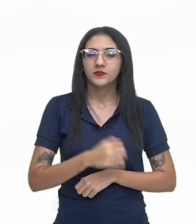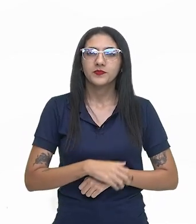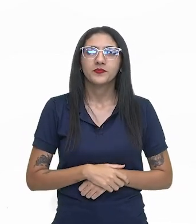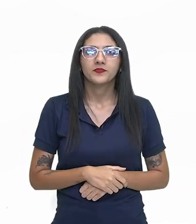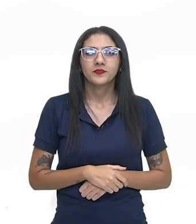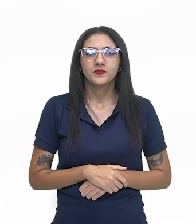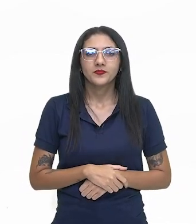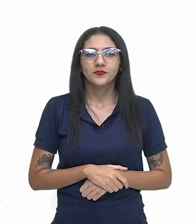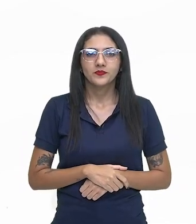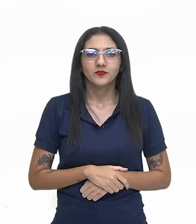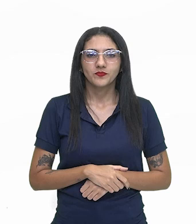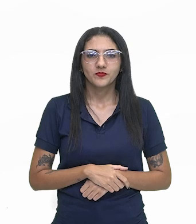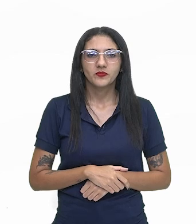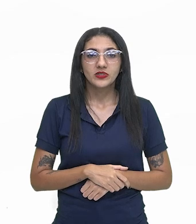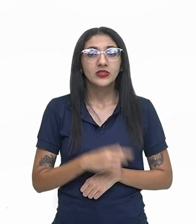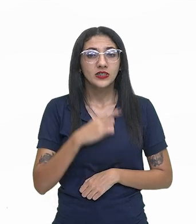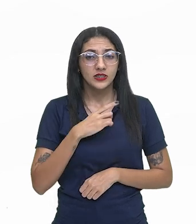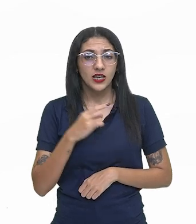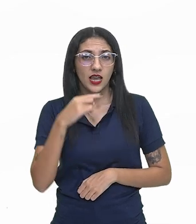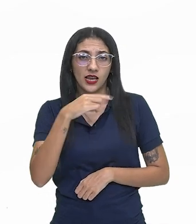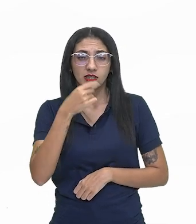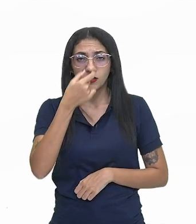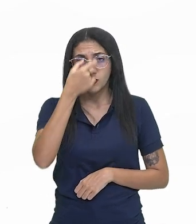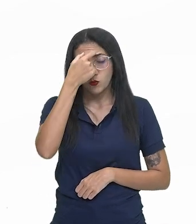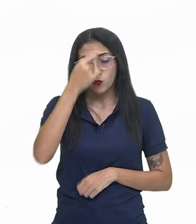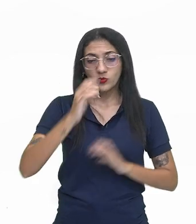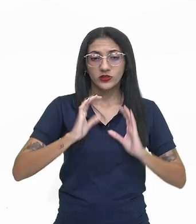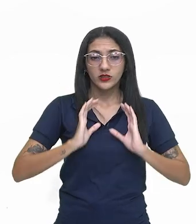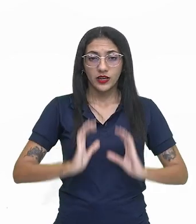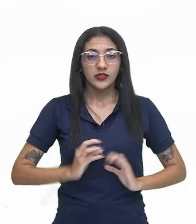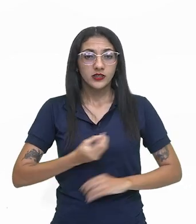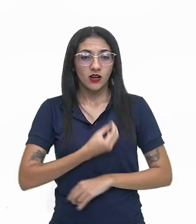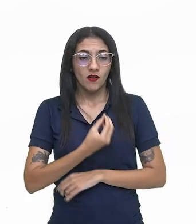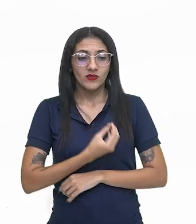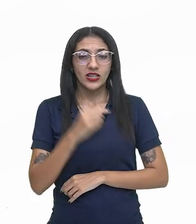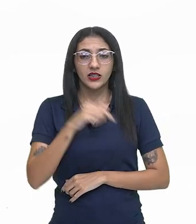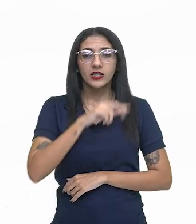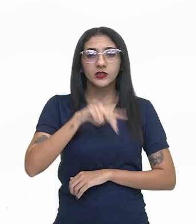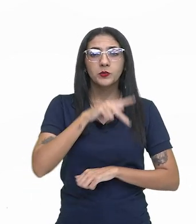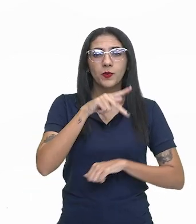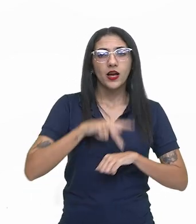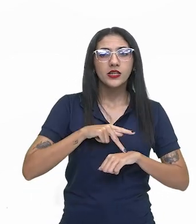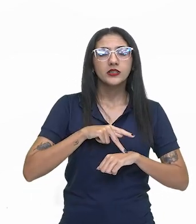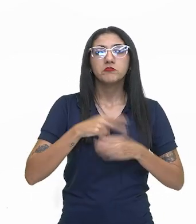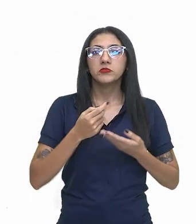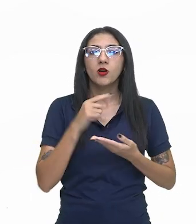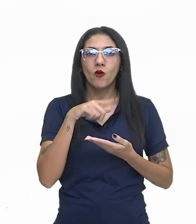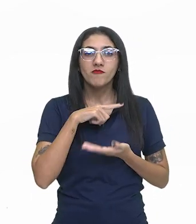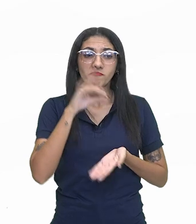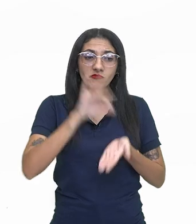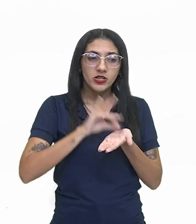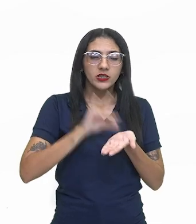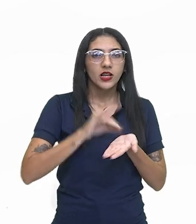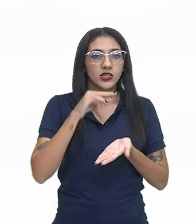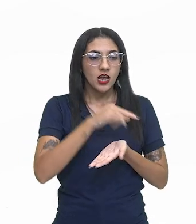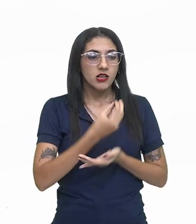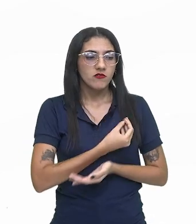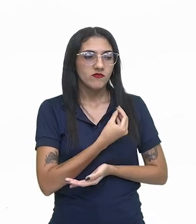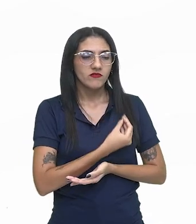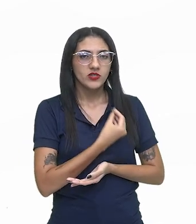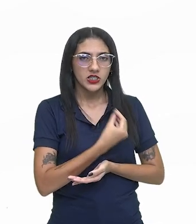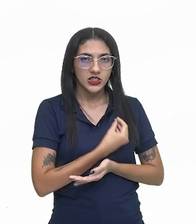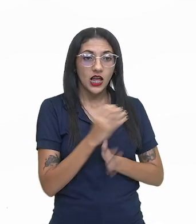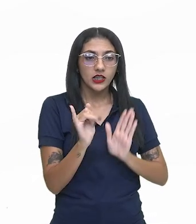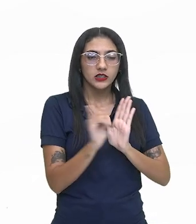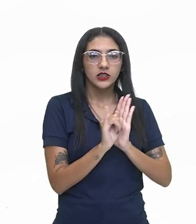Ter a cidadania de um país significa ser reconhecido como cidadão